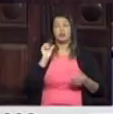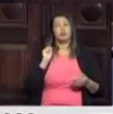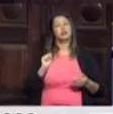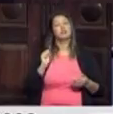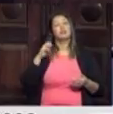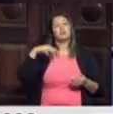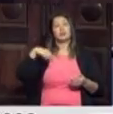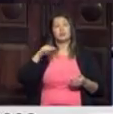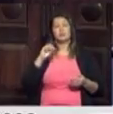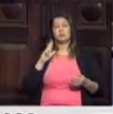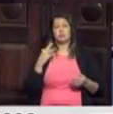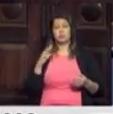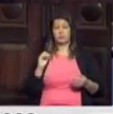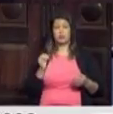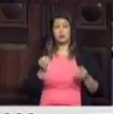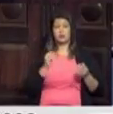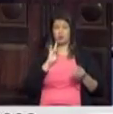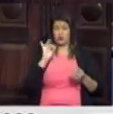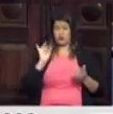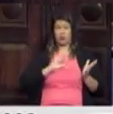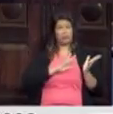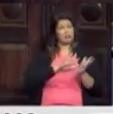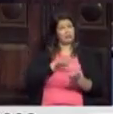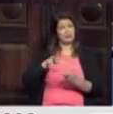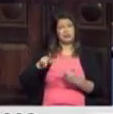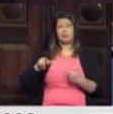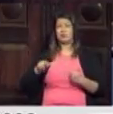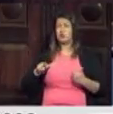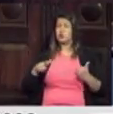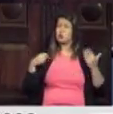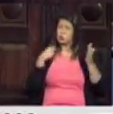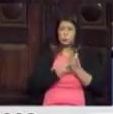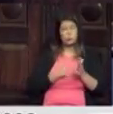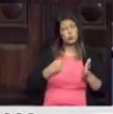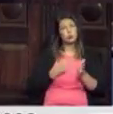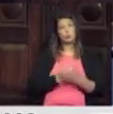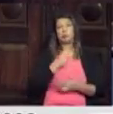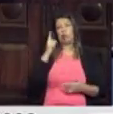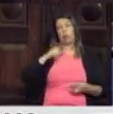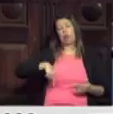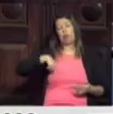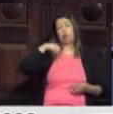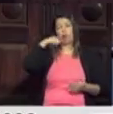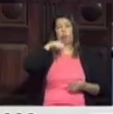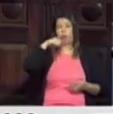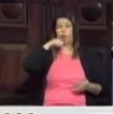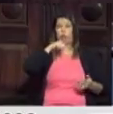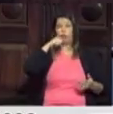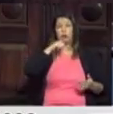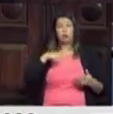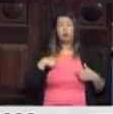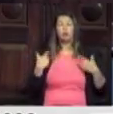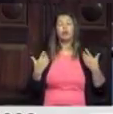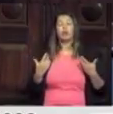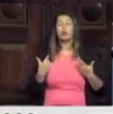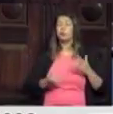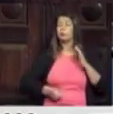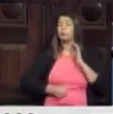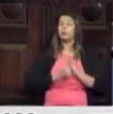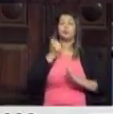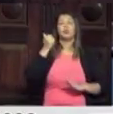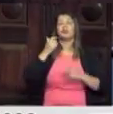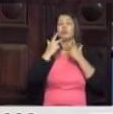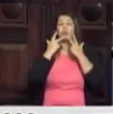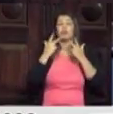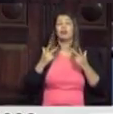março, Dia Internacional de Luta da Mulher, quero, em primeiro lugar, dizer que